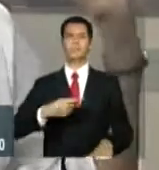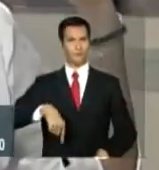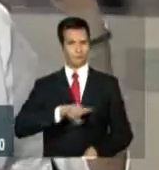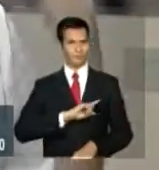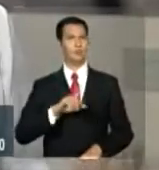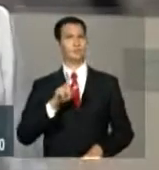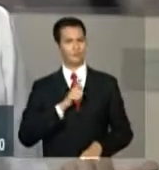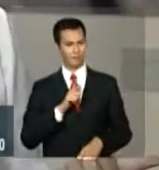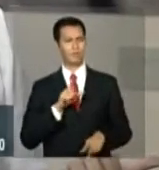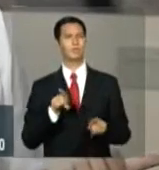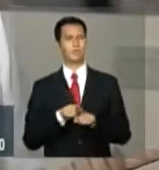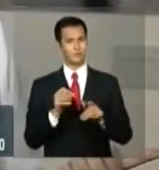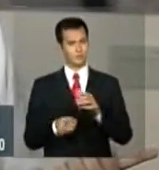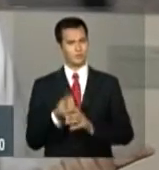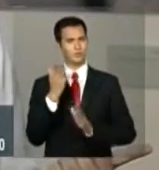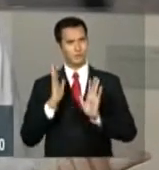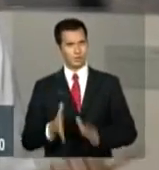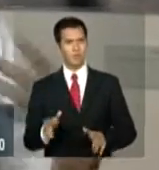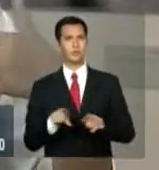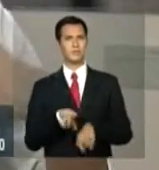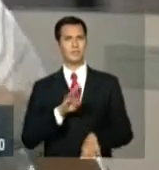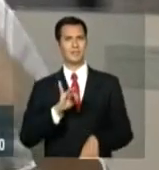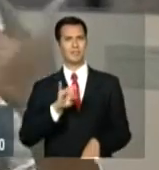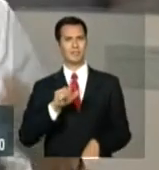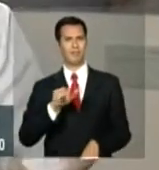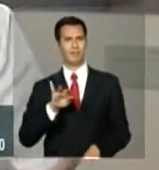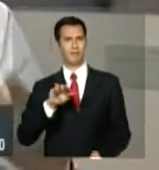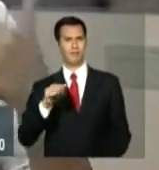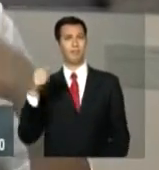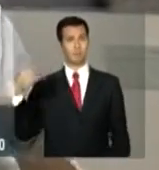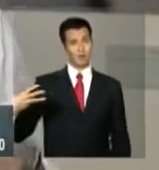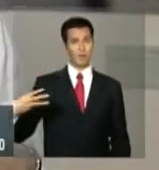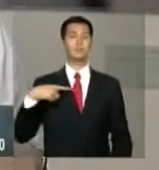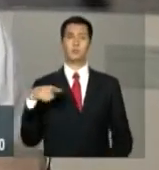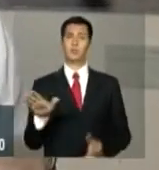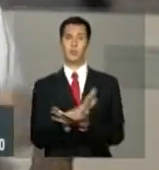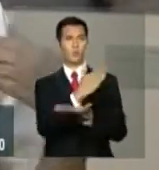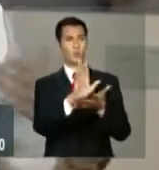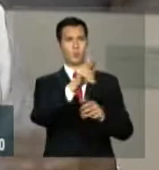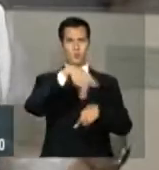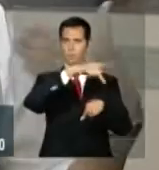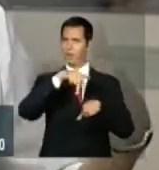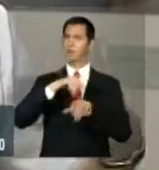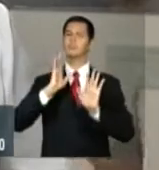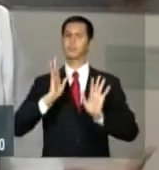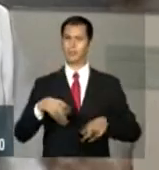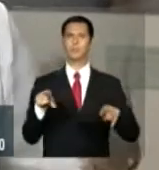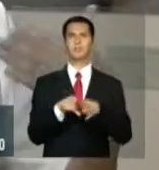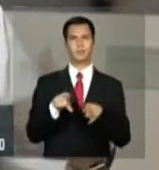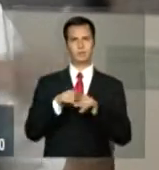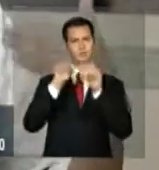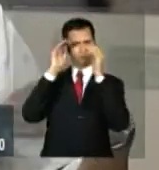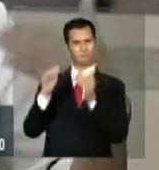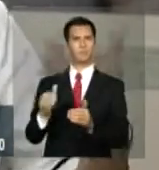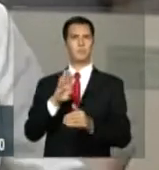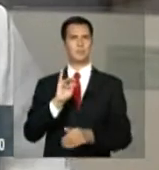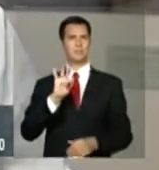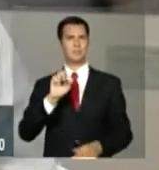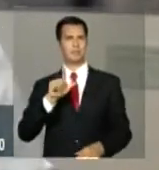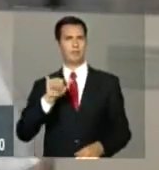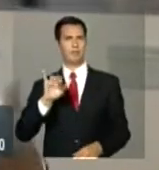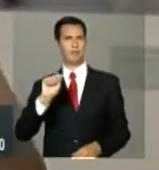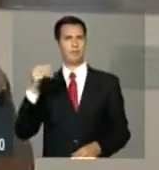Vários outros governos estão implementando Basileia 3. Hoje, inclusive, se prestou conta de todas as questões relativas à